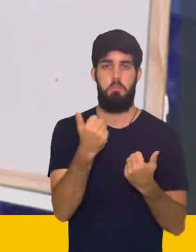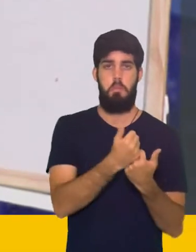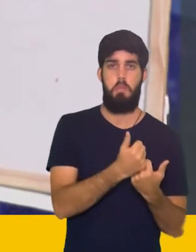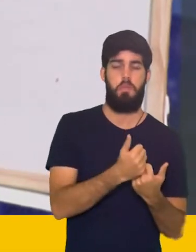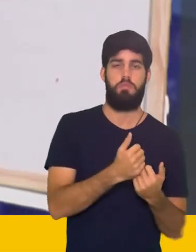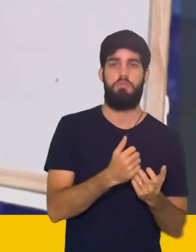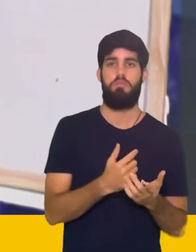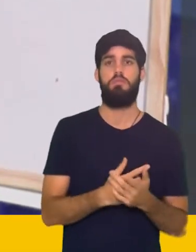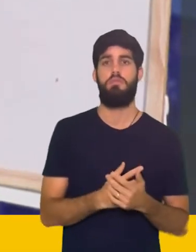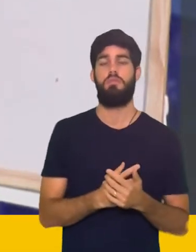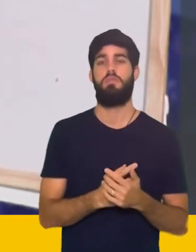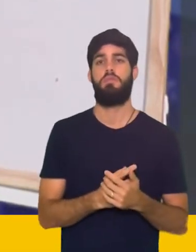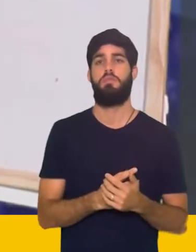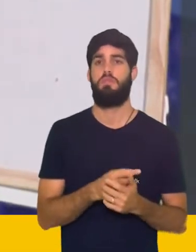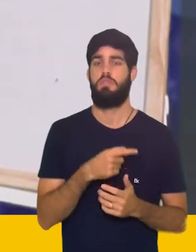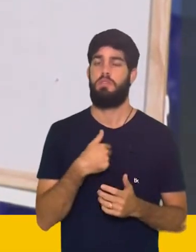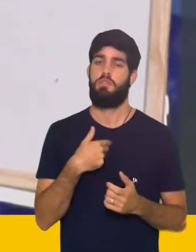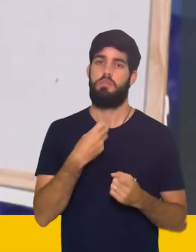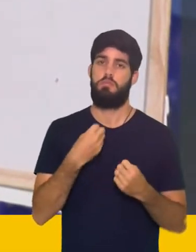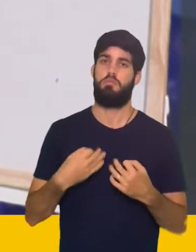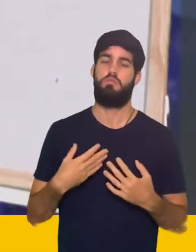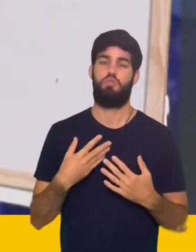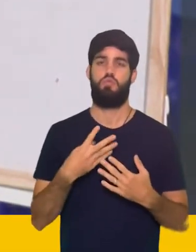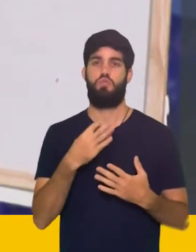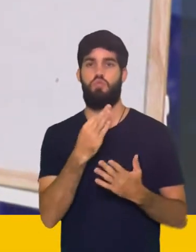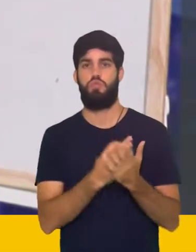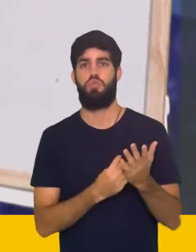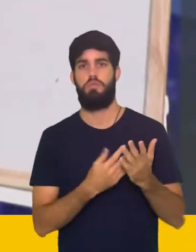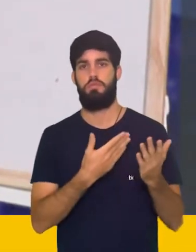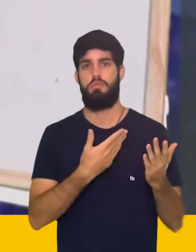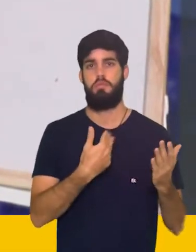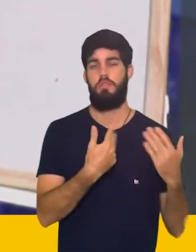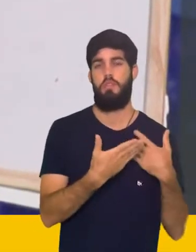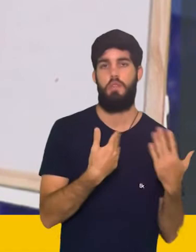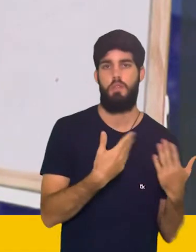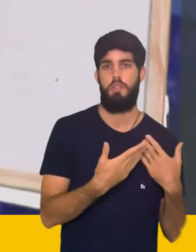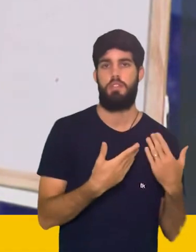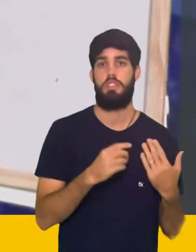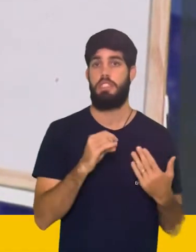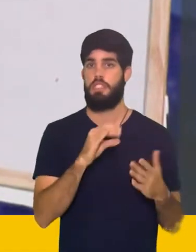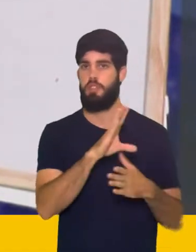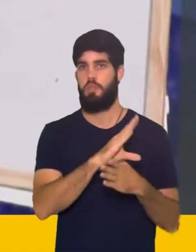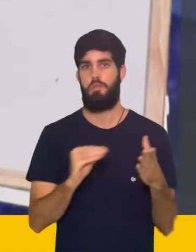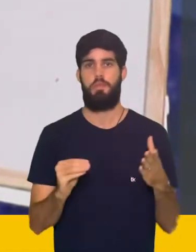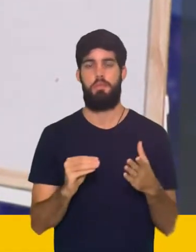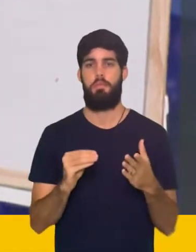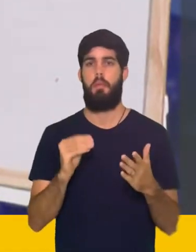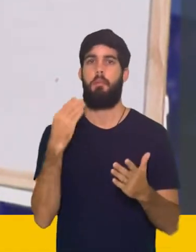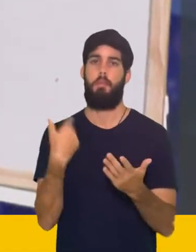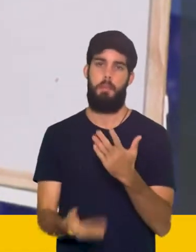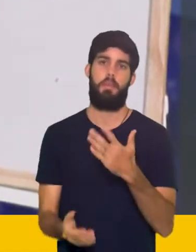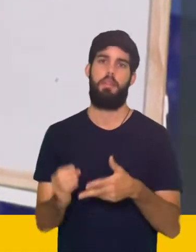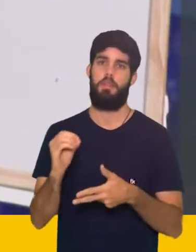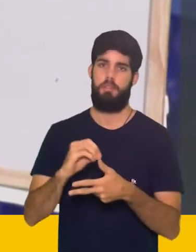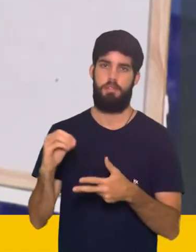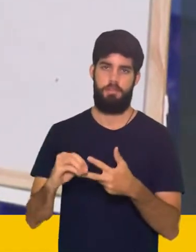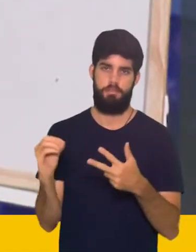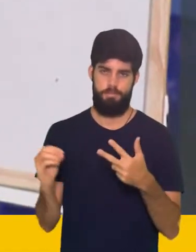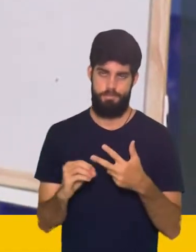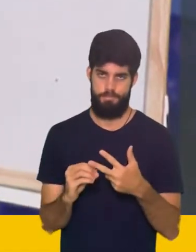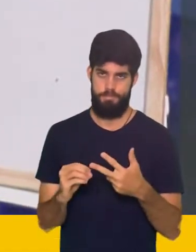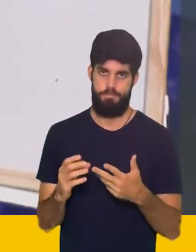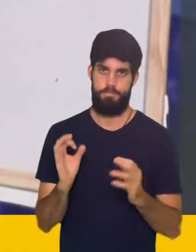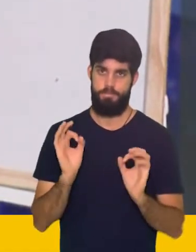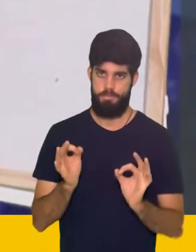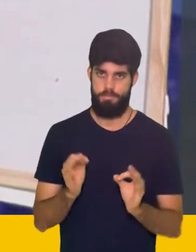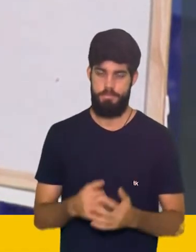queiram chamar. Eu digo que é o texto que conversa. Se copiar isso, Tchau, perdeu o Enem. Bora